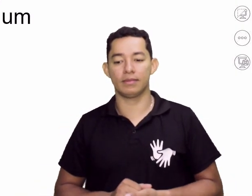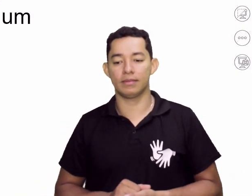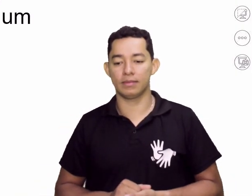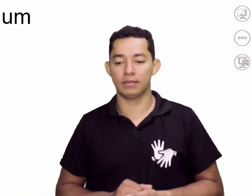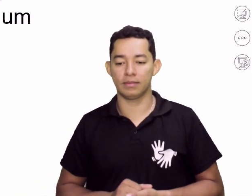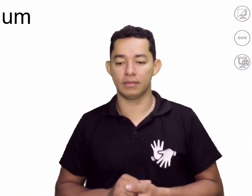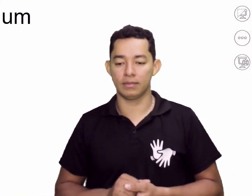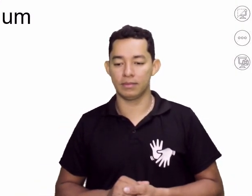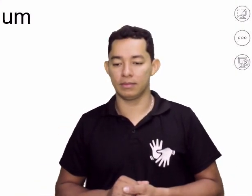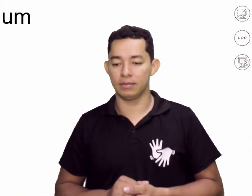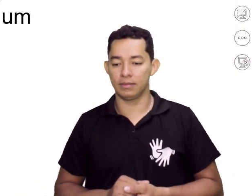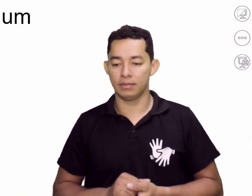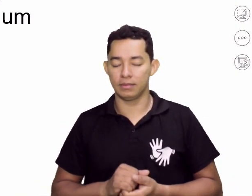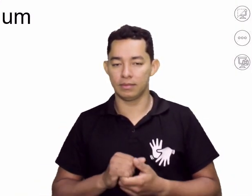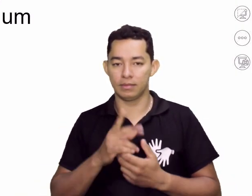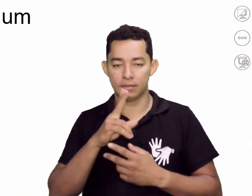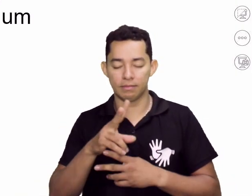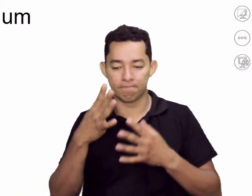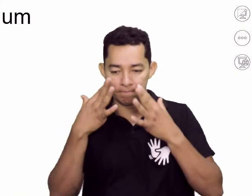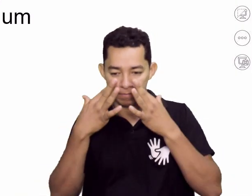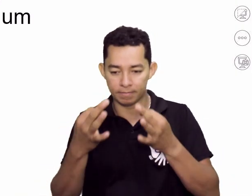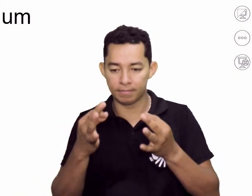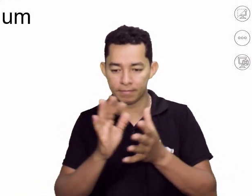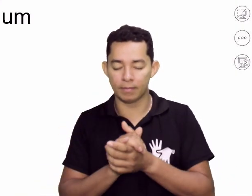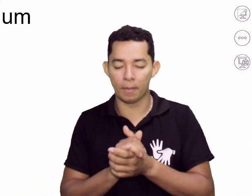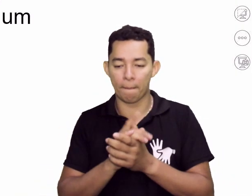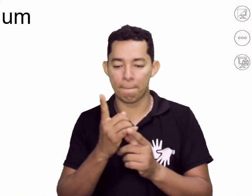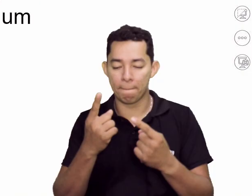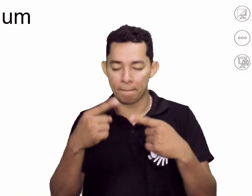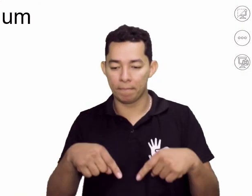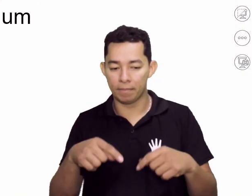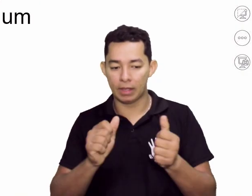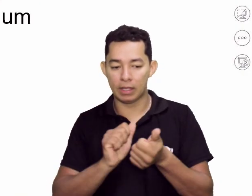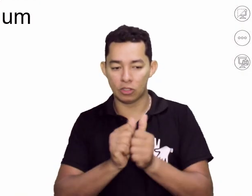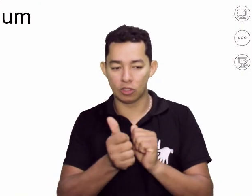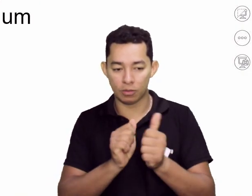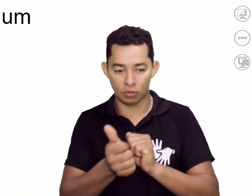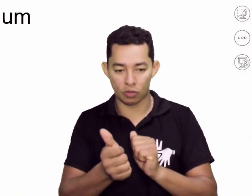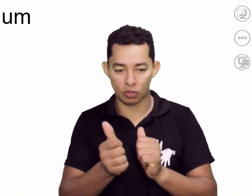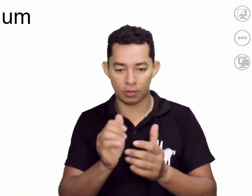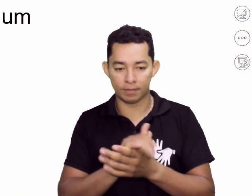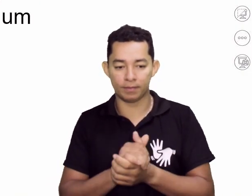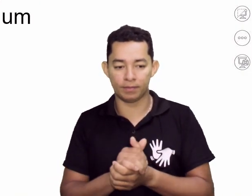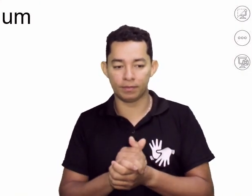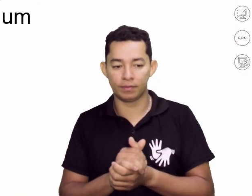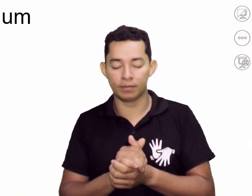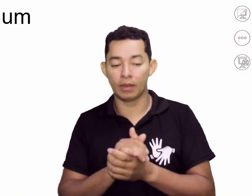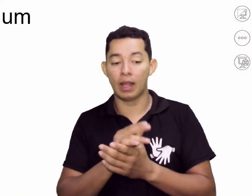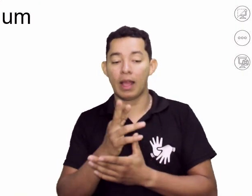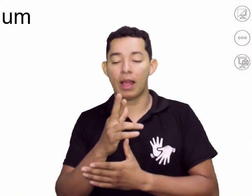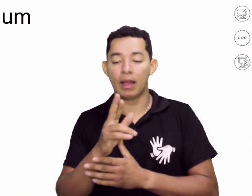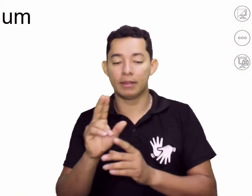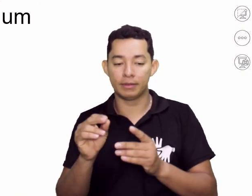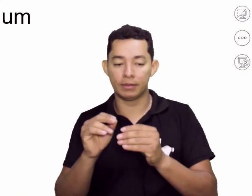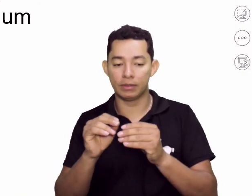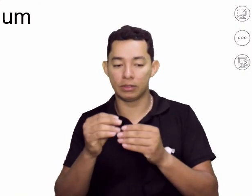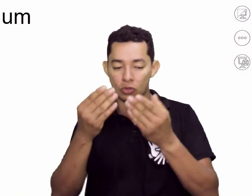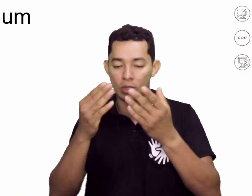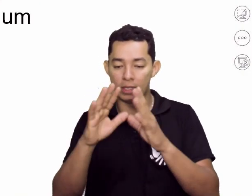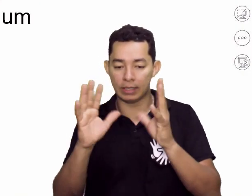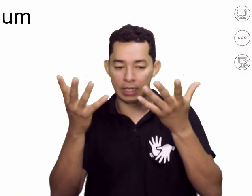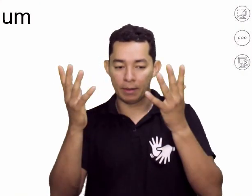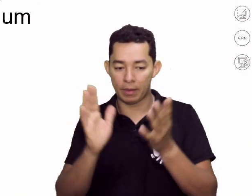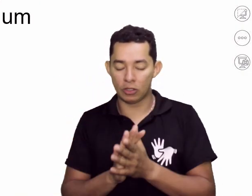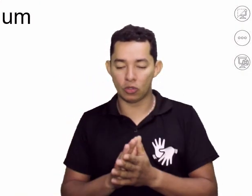com atenção, competição esportiva, rituais, celebrações,